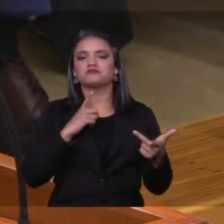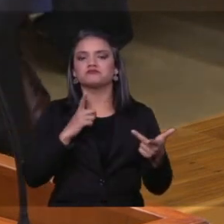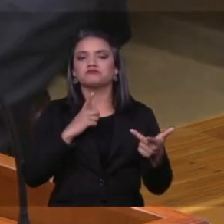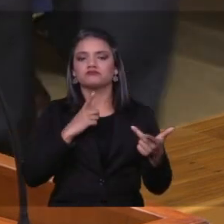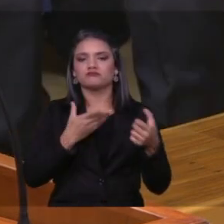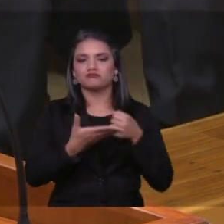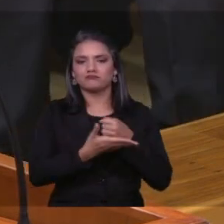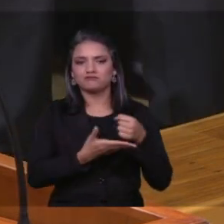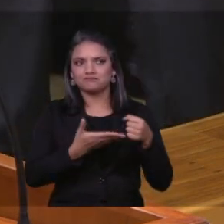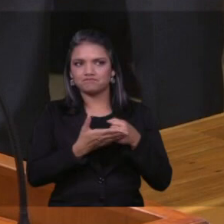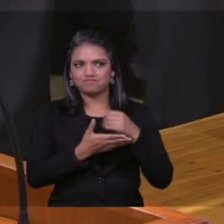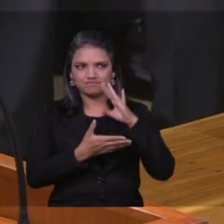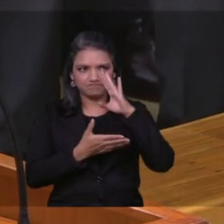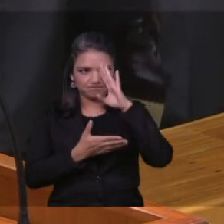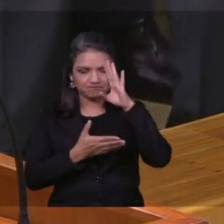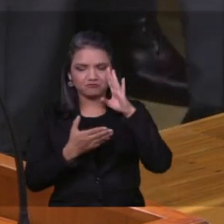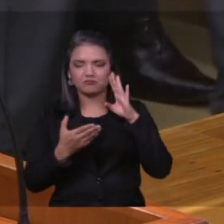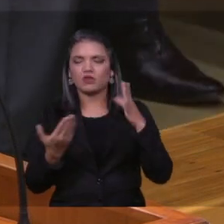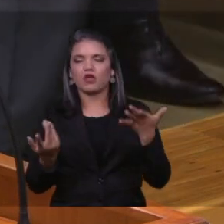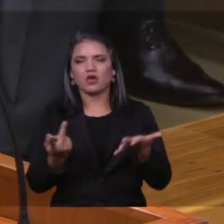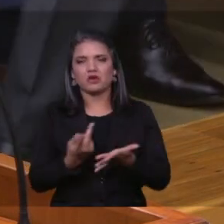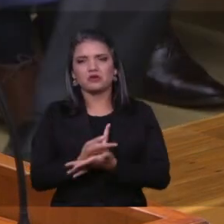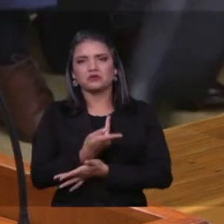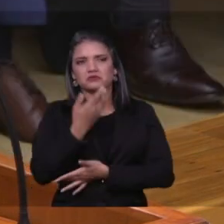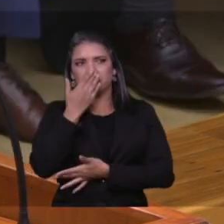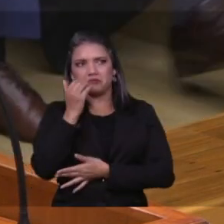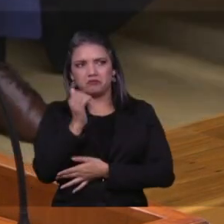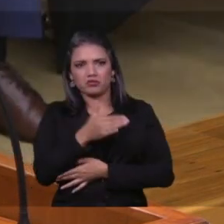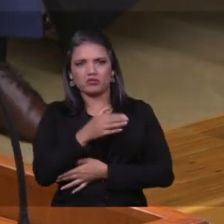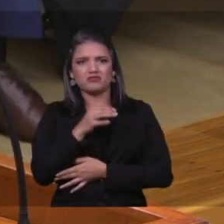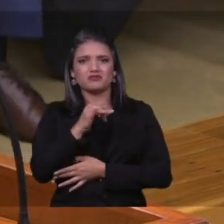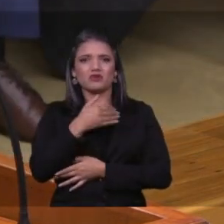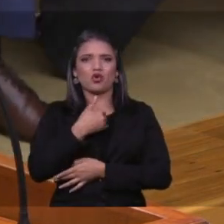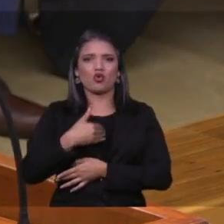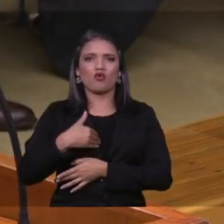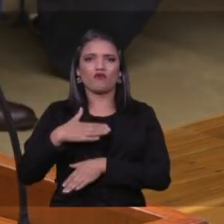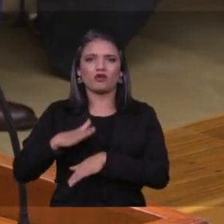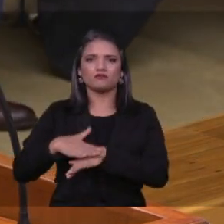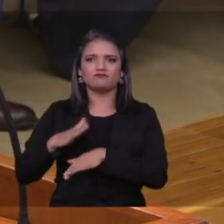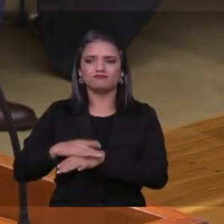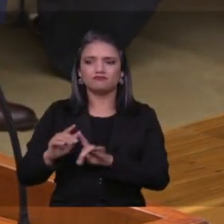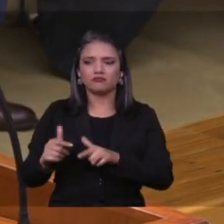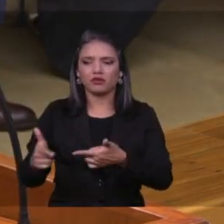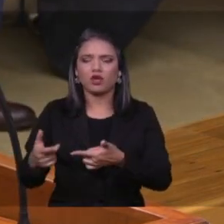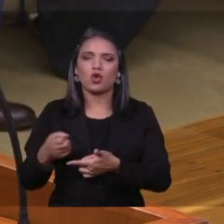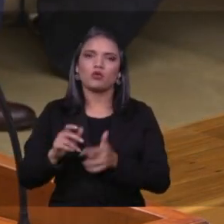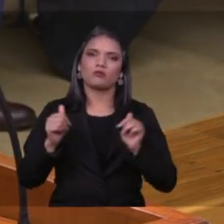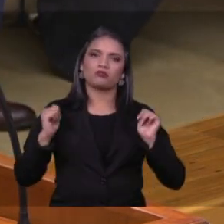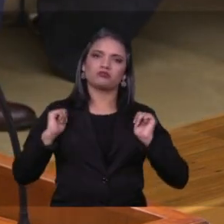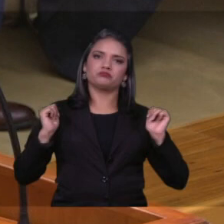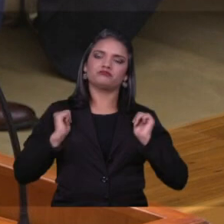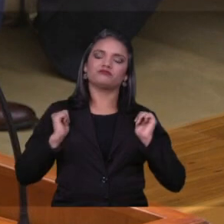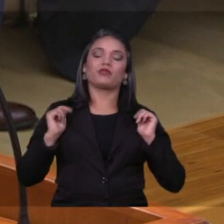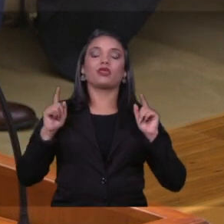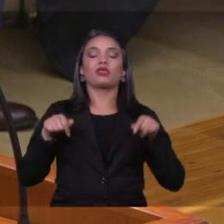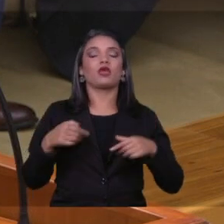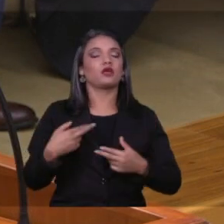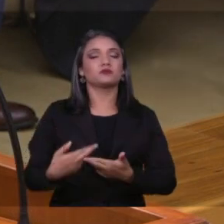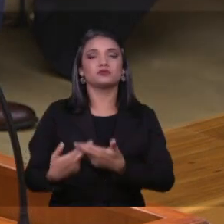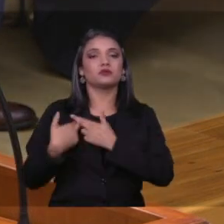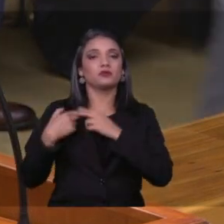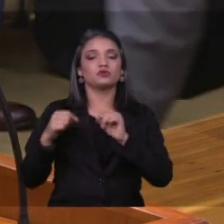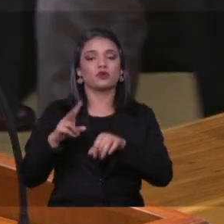fundamentais decorrentes de atos comissivos e omissivos imputados ao poder público quanto aos deveres de proteção, fiscalização